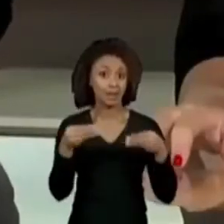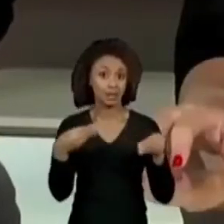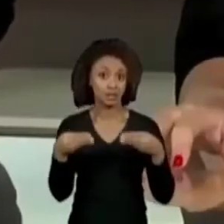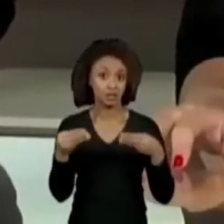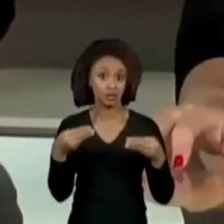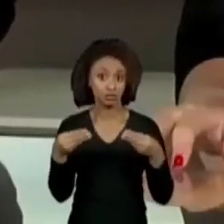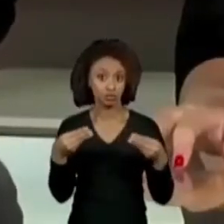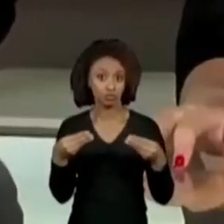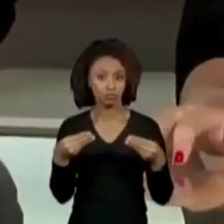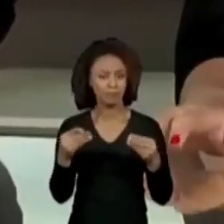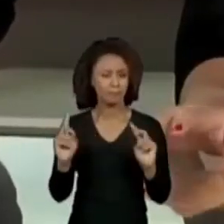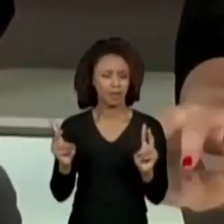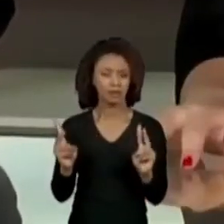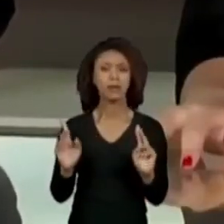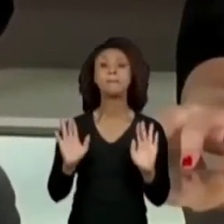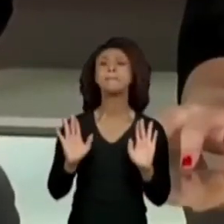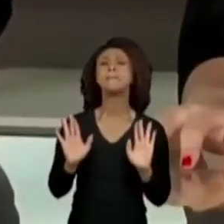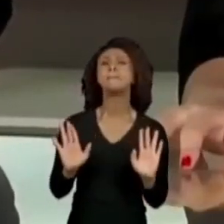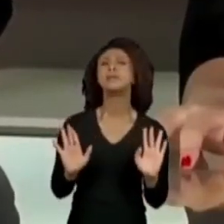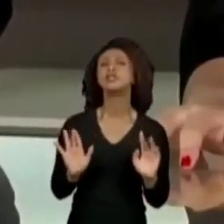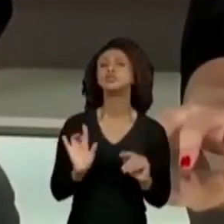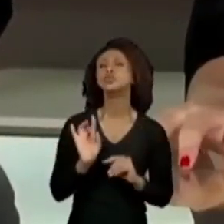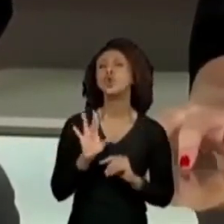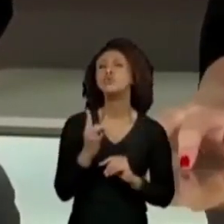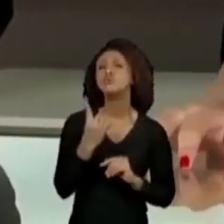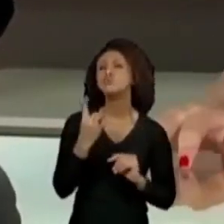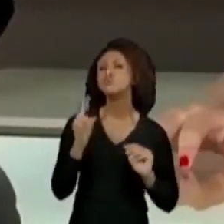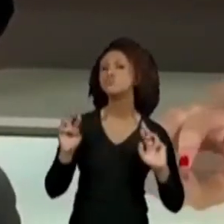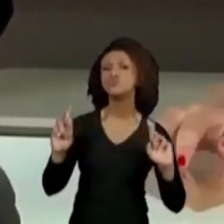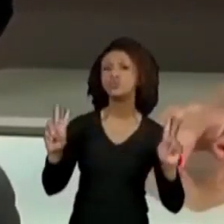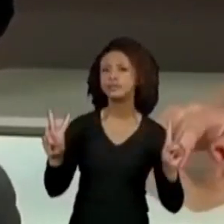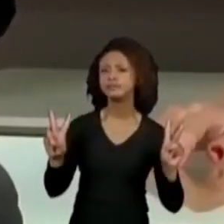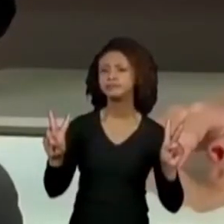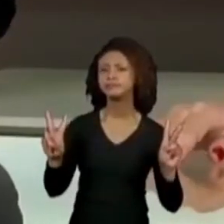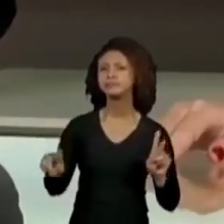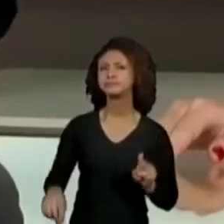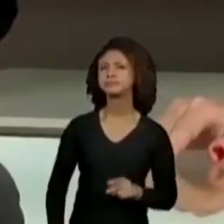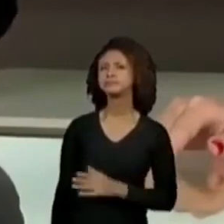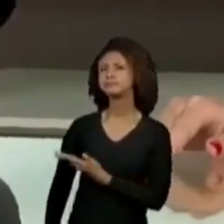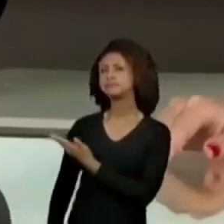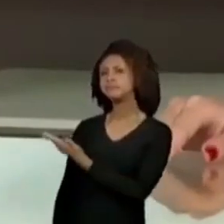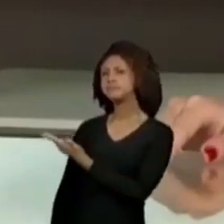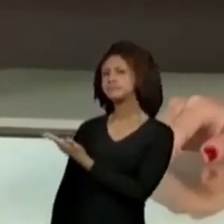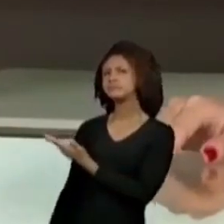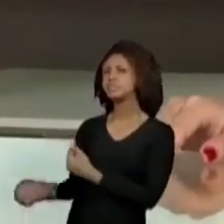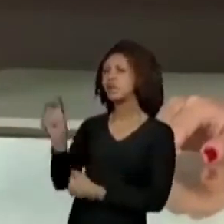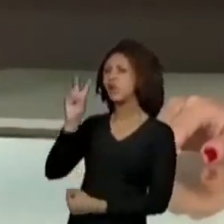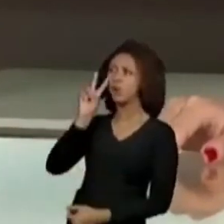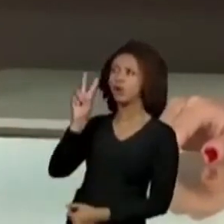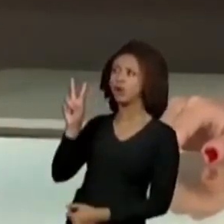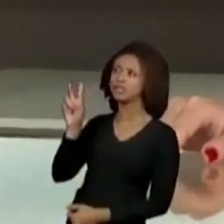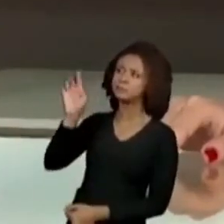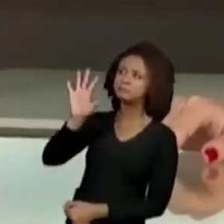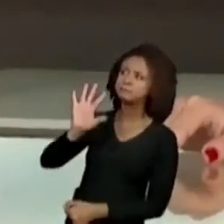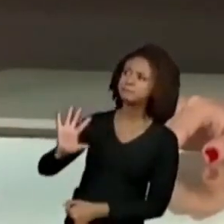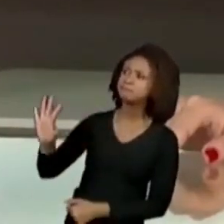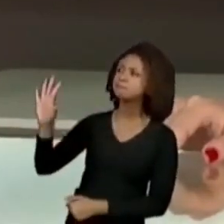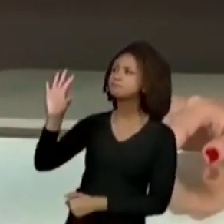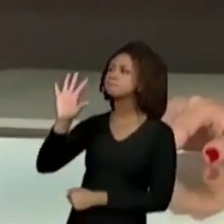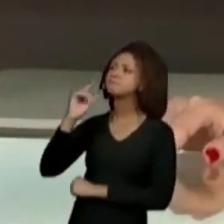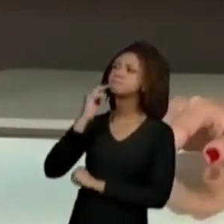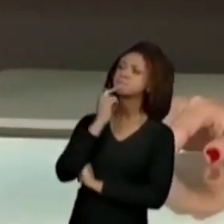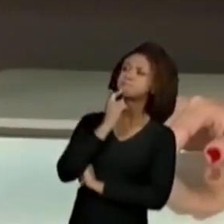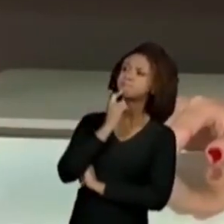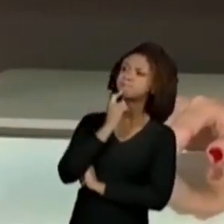é? Só que tem uma diferença aí. Olhando assim, né? Do jeito que tá.